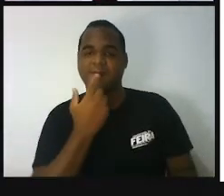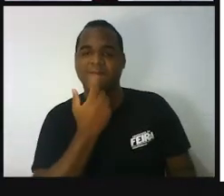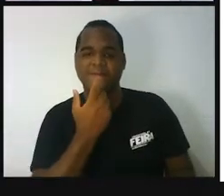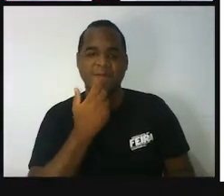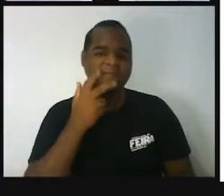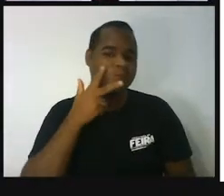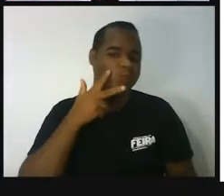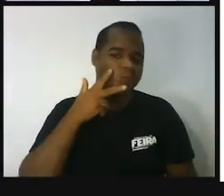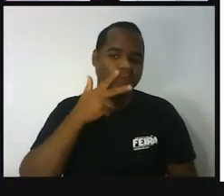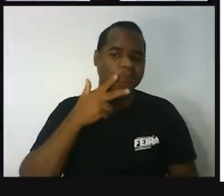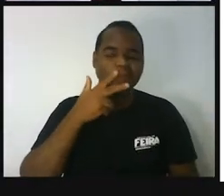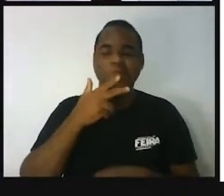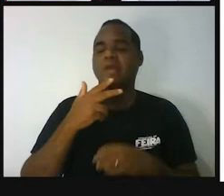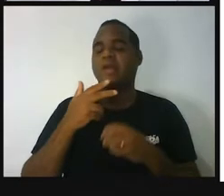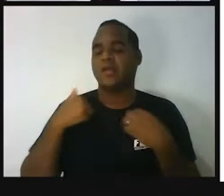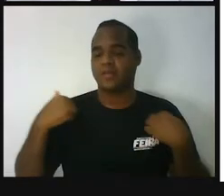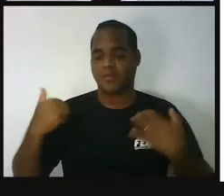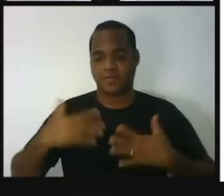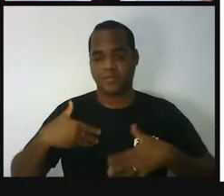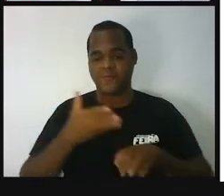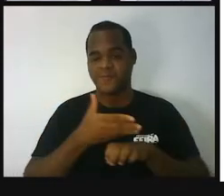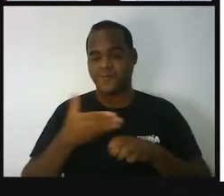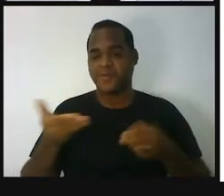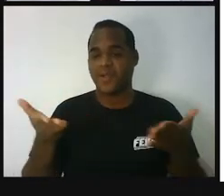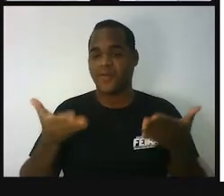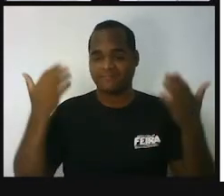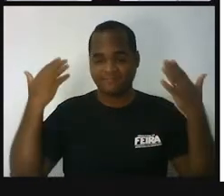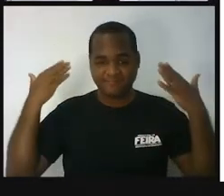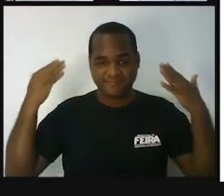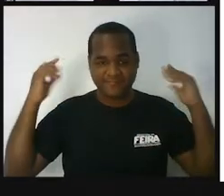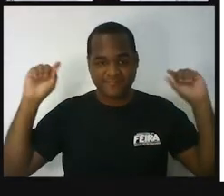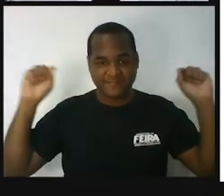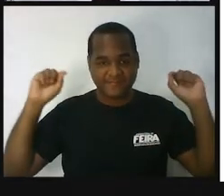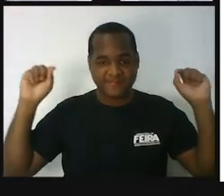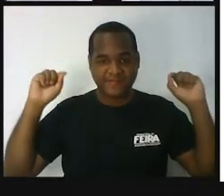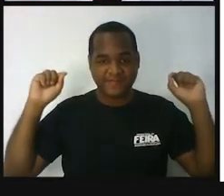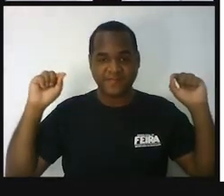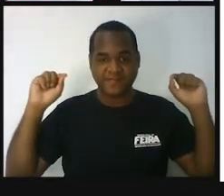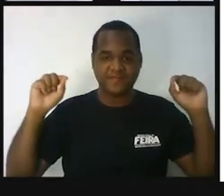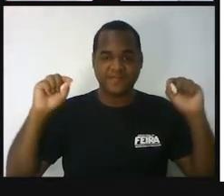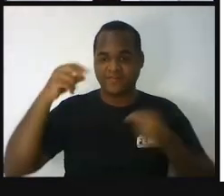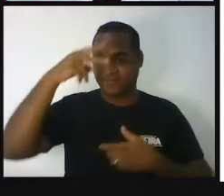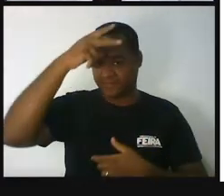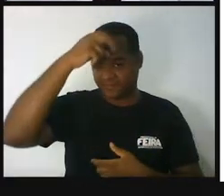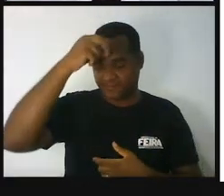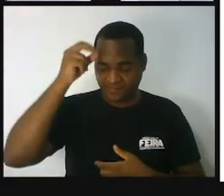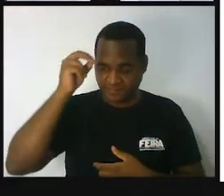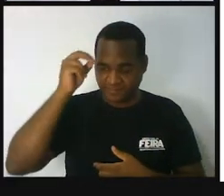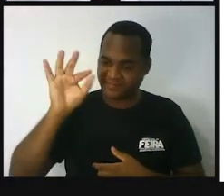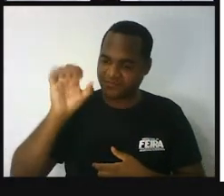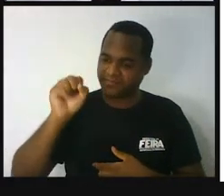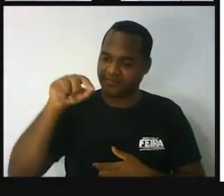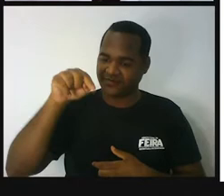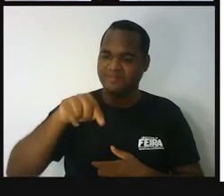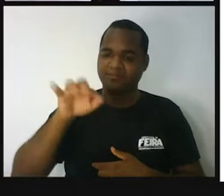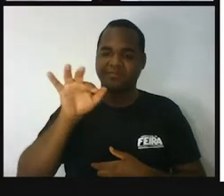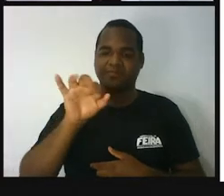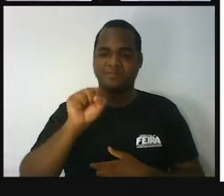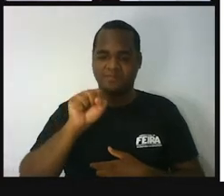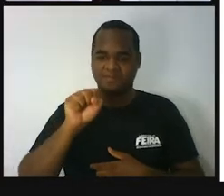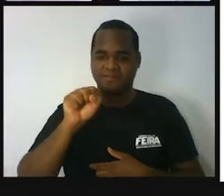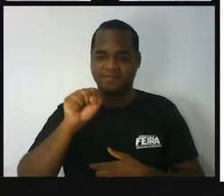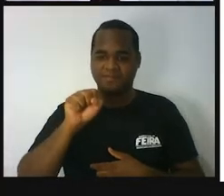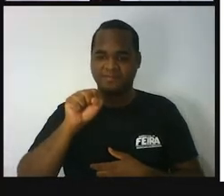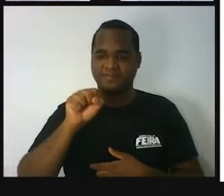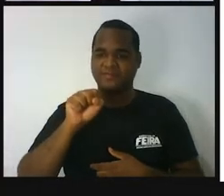vinho, por cima um jaleco branco, e atrás de mim o cartaz da Secretaria Municipal de Educação de